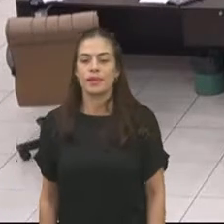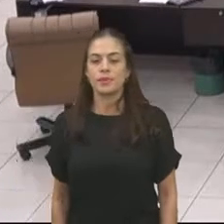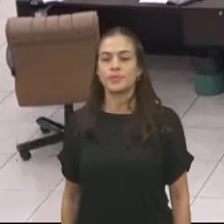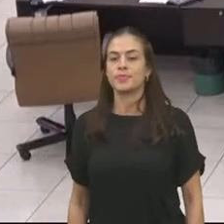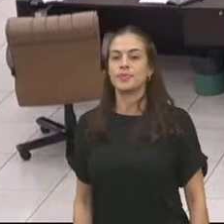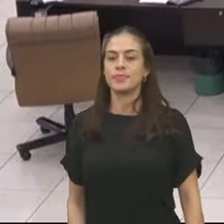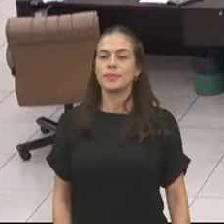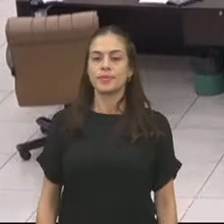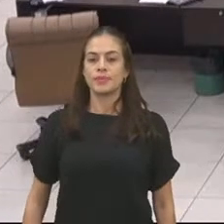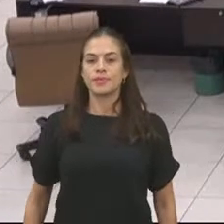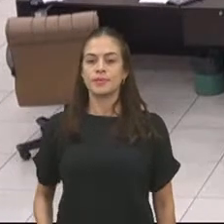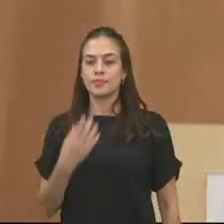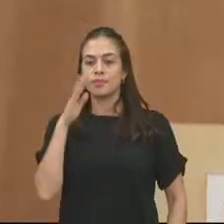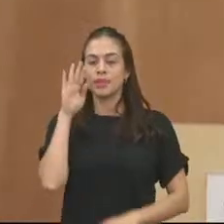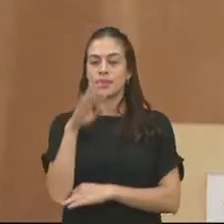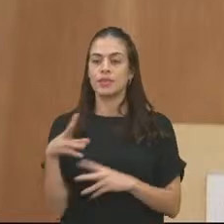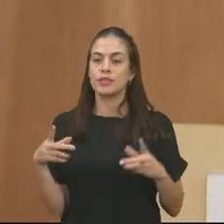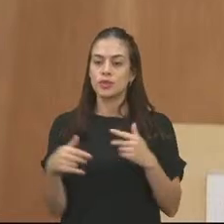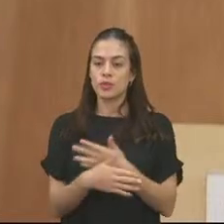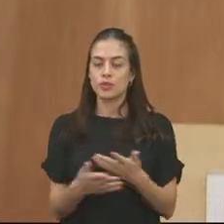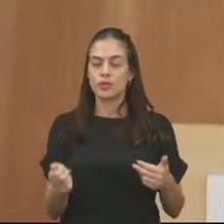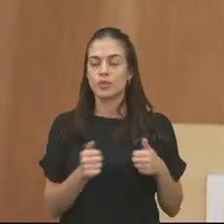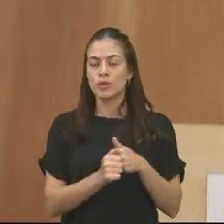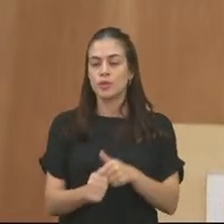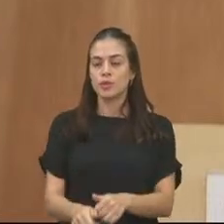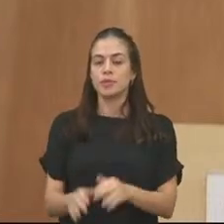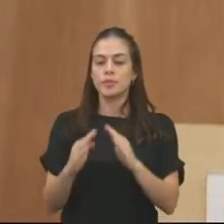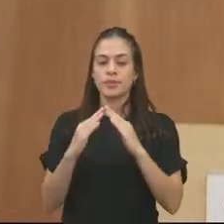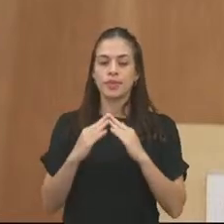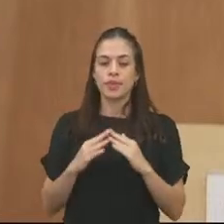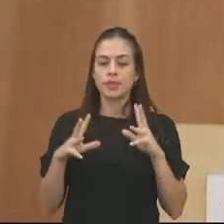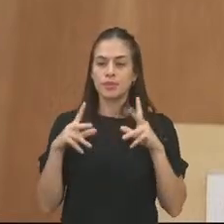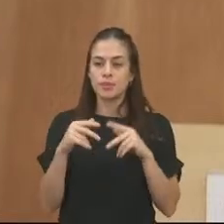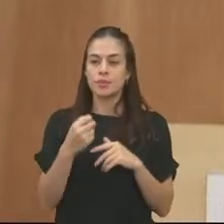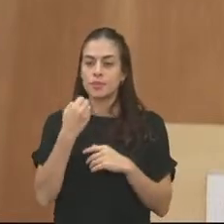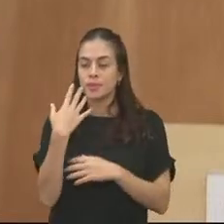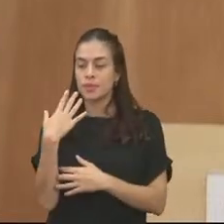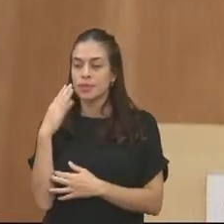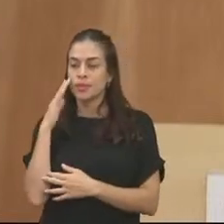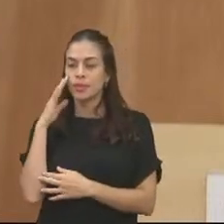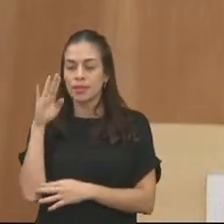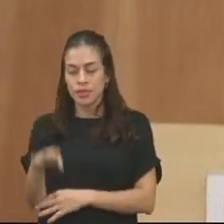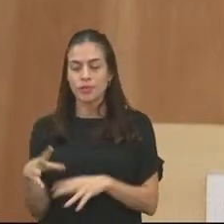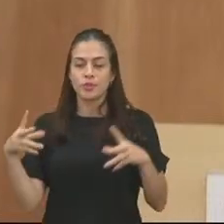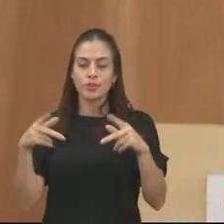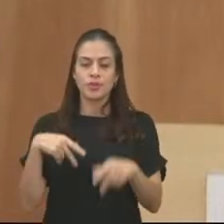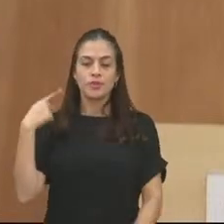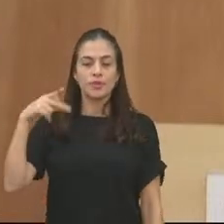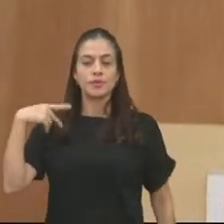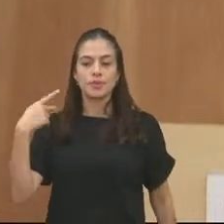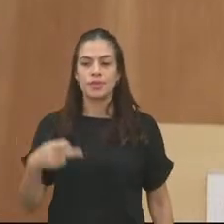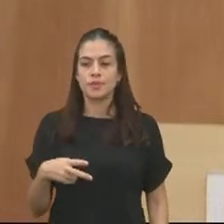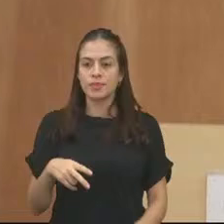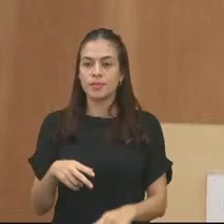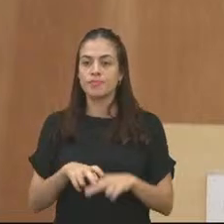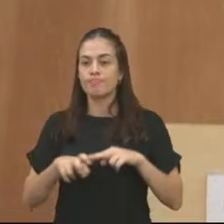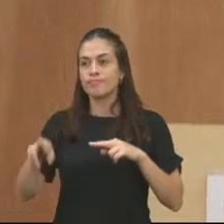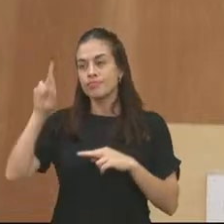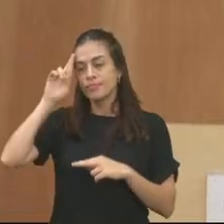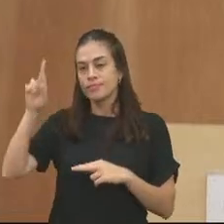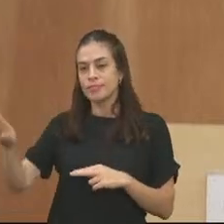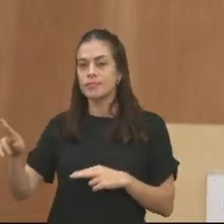Boa tarde a todos que nos acompanham em casa, boa tarde a todos os vereadores presentes, boa tarde à mesa, presidente,